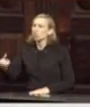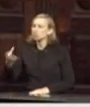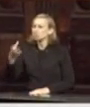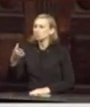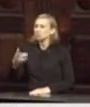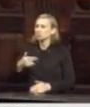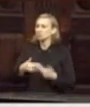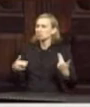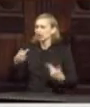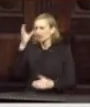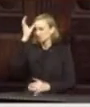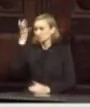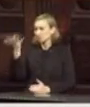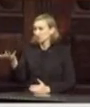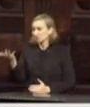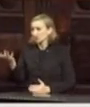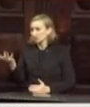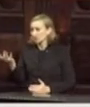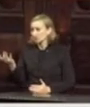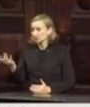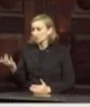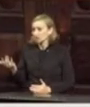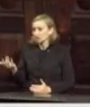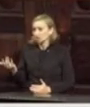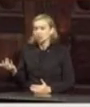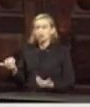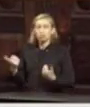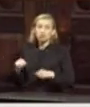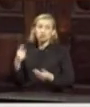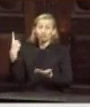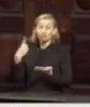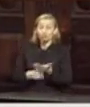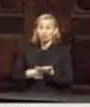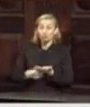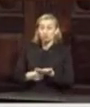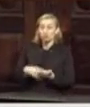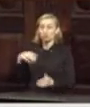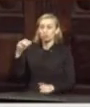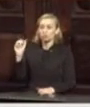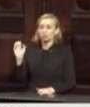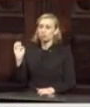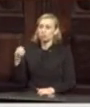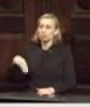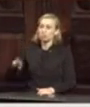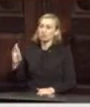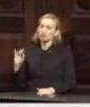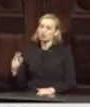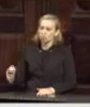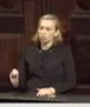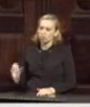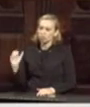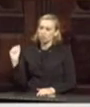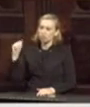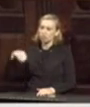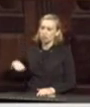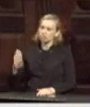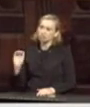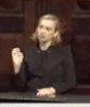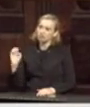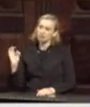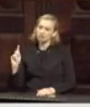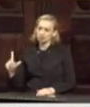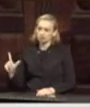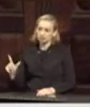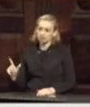possível de se votar se tendo um compromisso com o meio ambiente, se entendendo a maneira desse governo